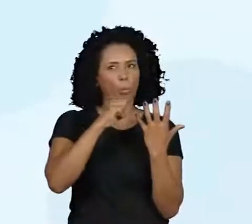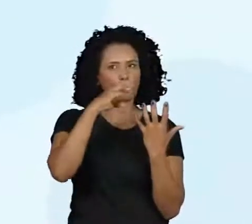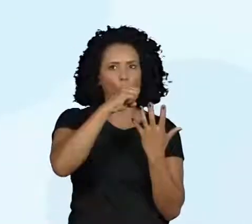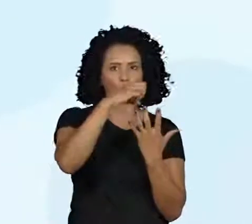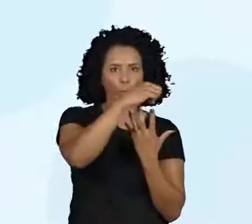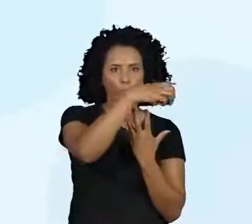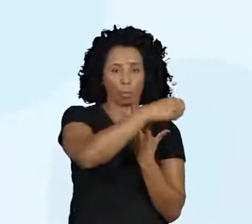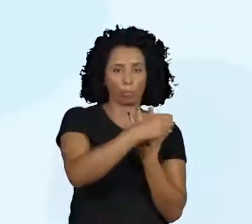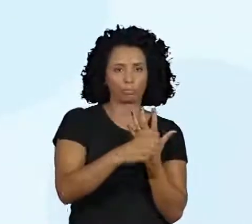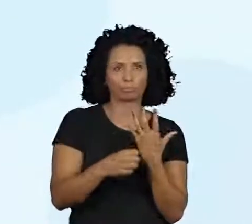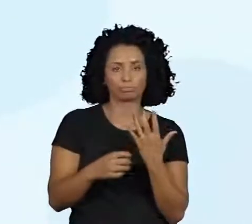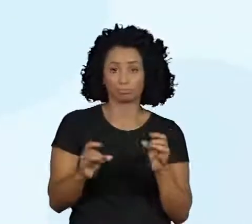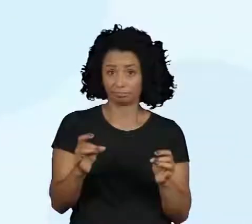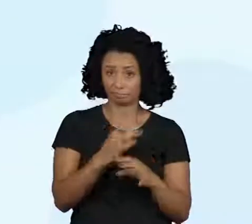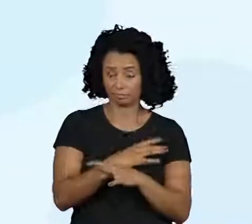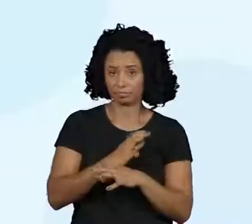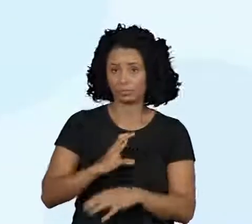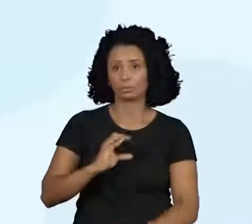Consumidor.